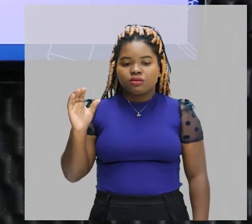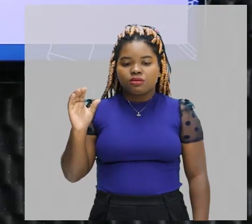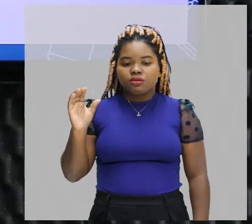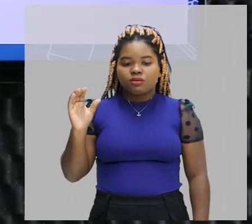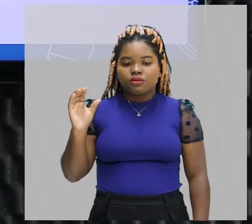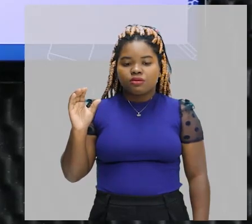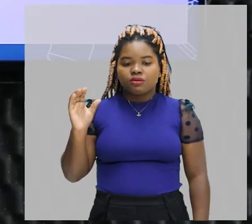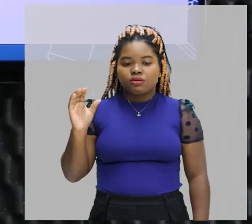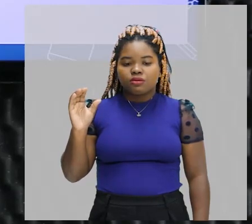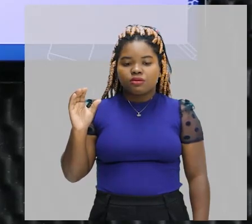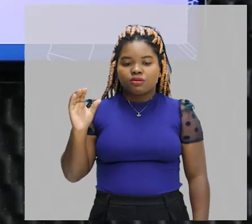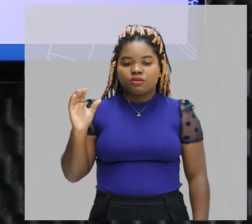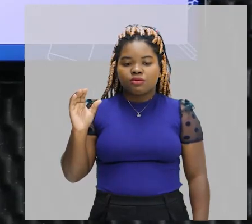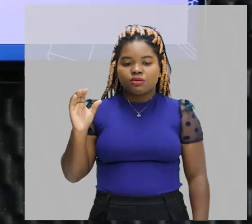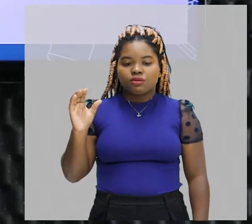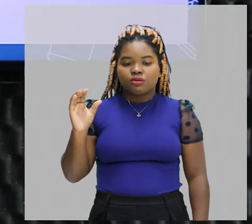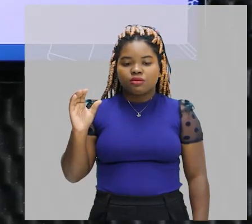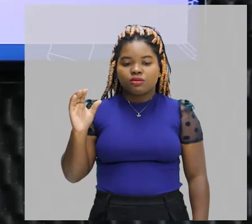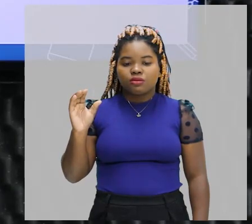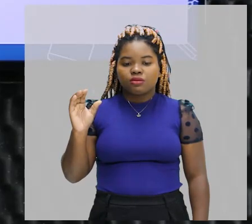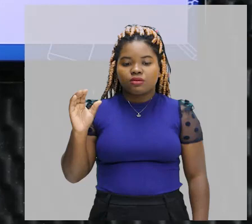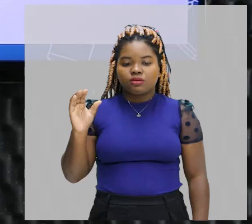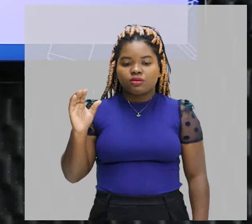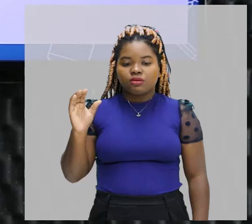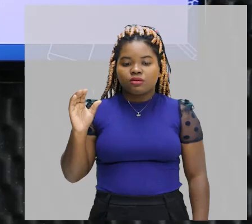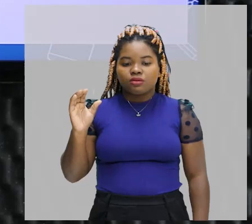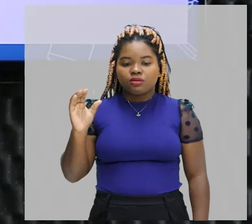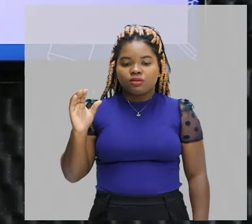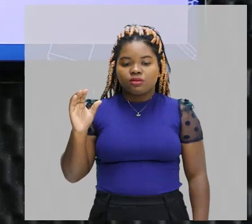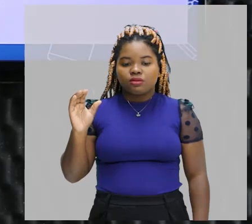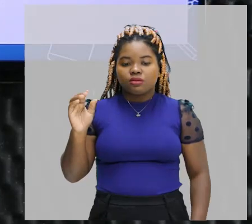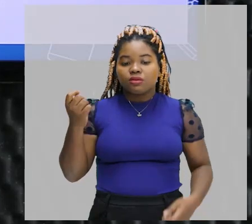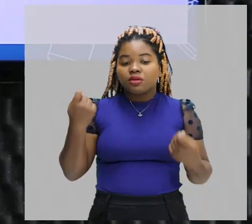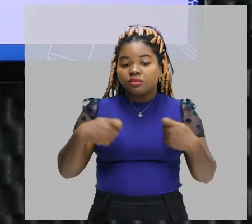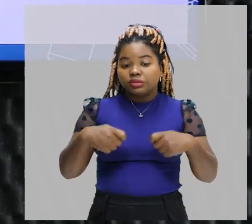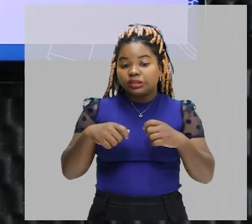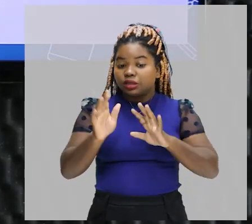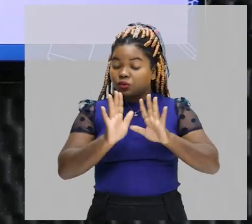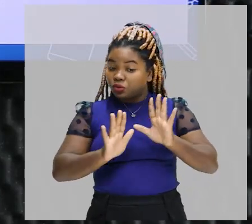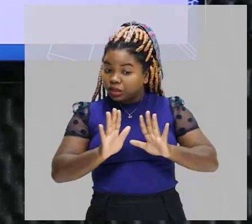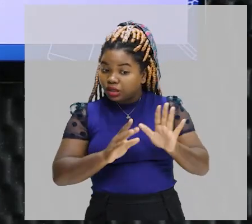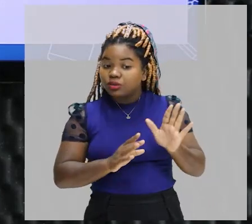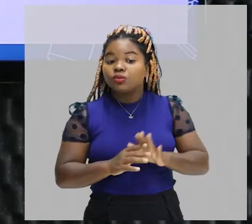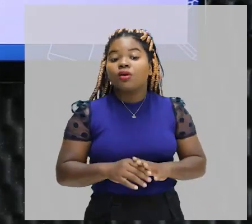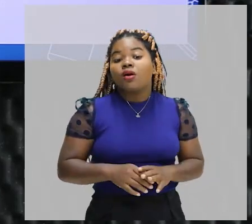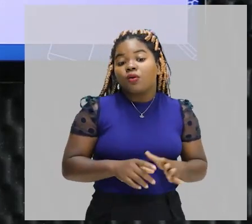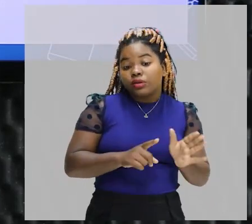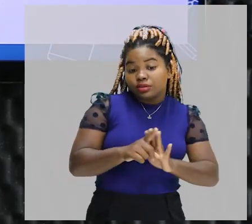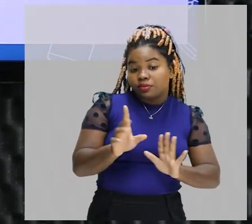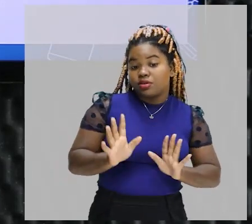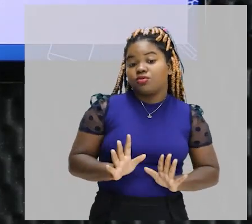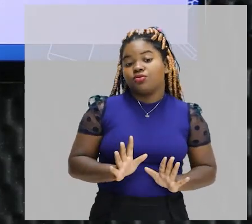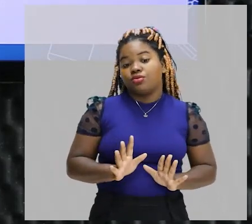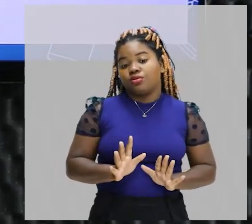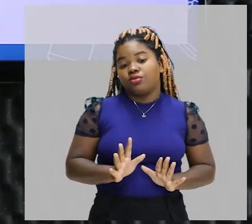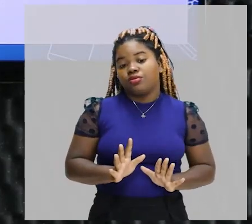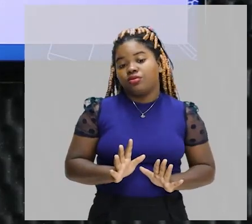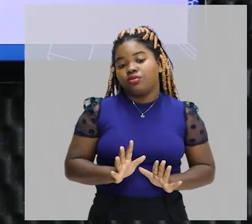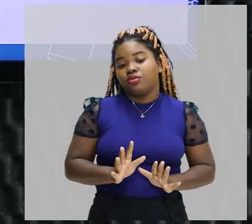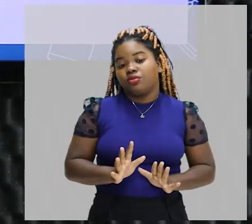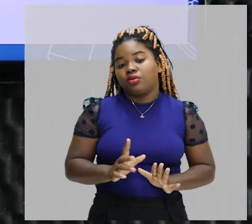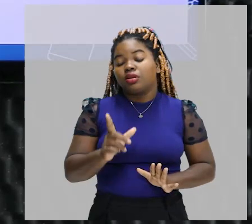peso aplicada sobre uma superfície, certo? Tem que ter cuidado, tem que ter cuidado. Nós temos um